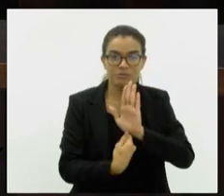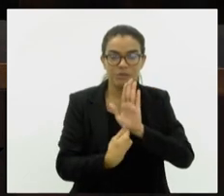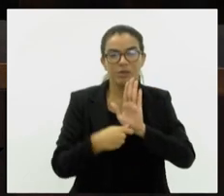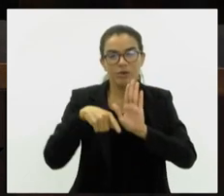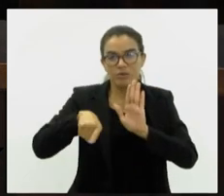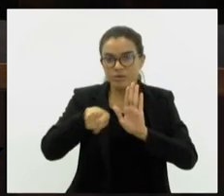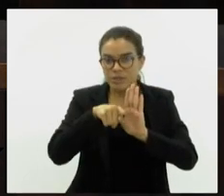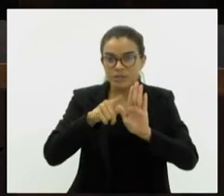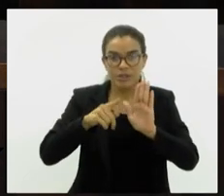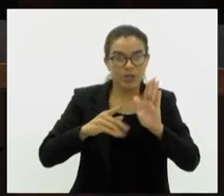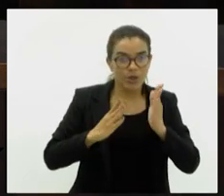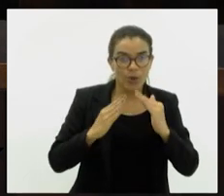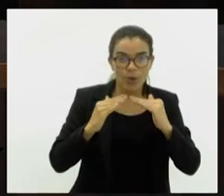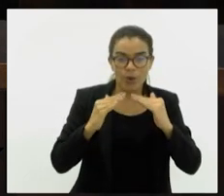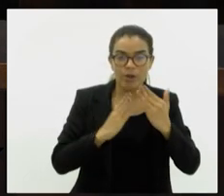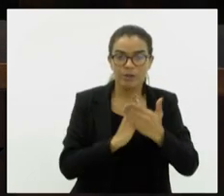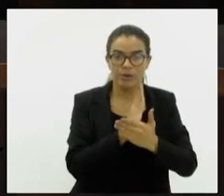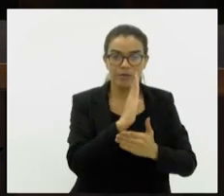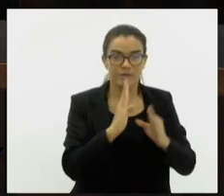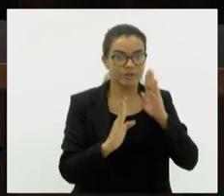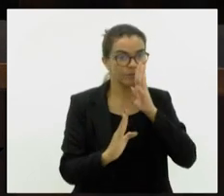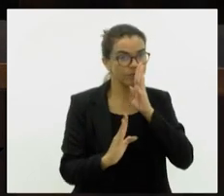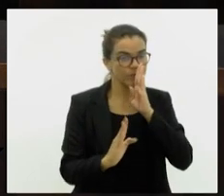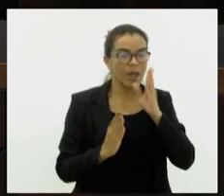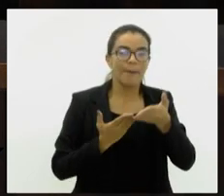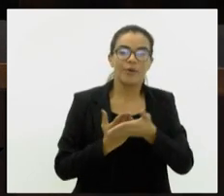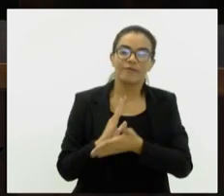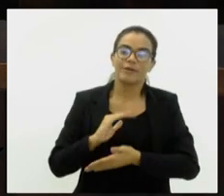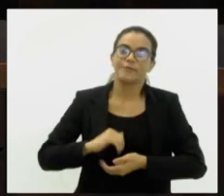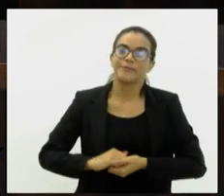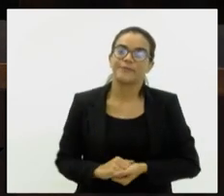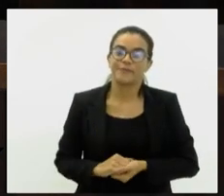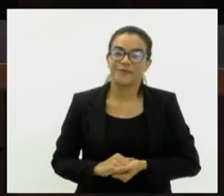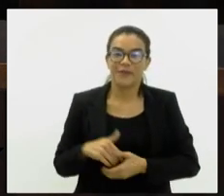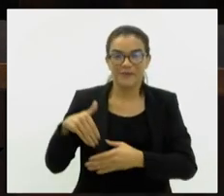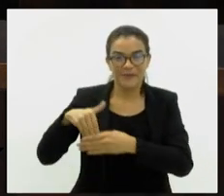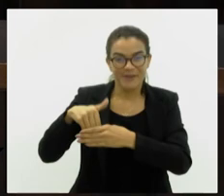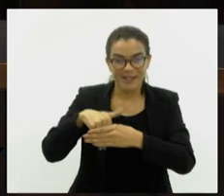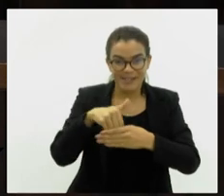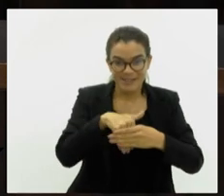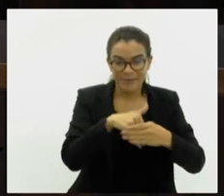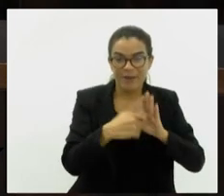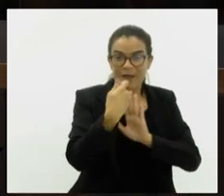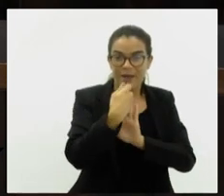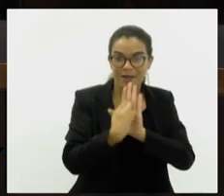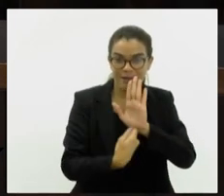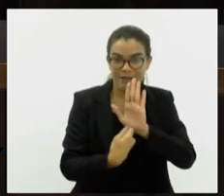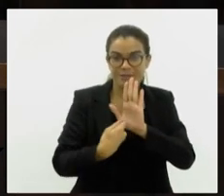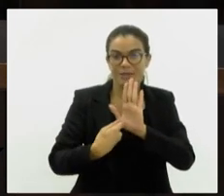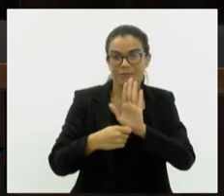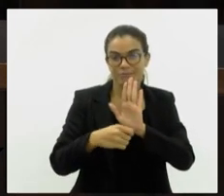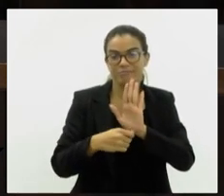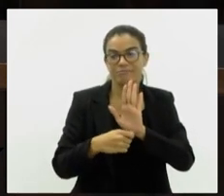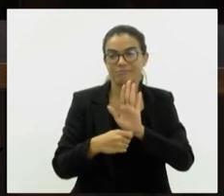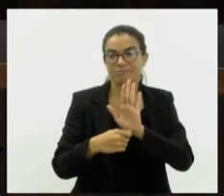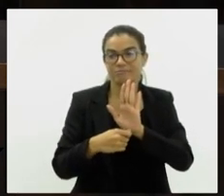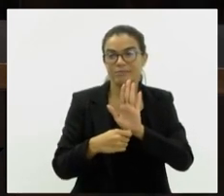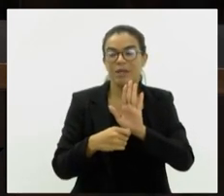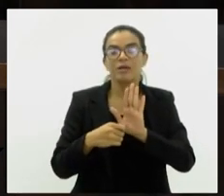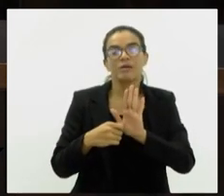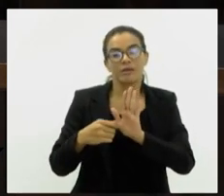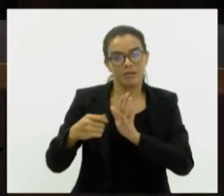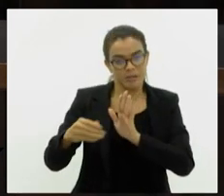Os senhores que aprovam, permaneçam como estão. Aprovado. Em votação a redação do vencido.